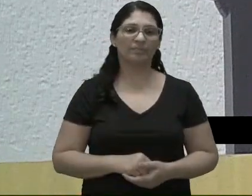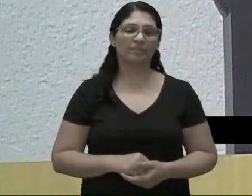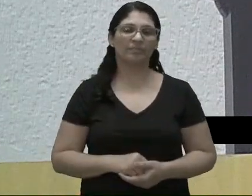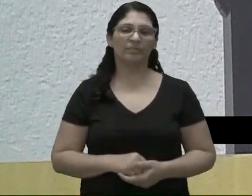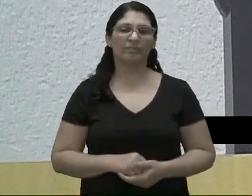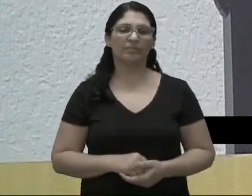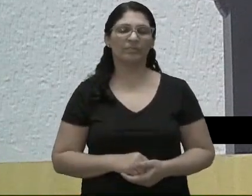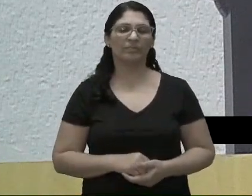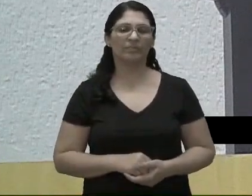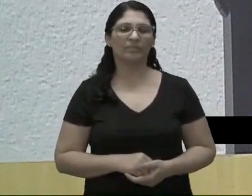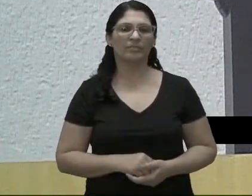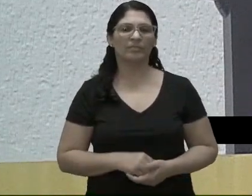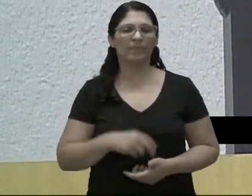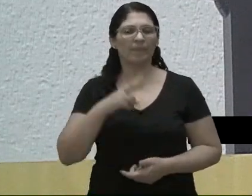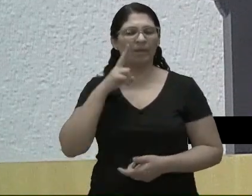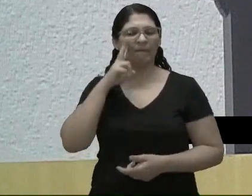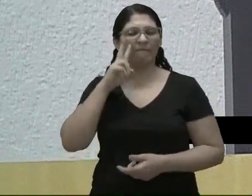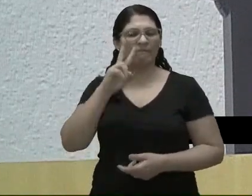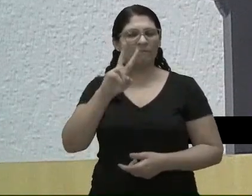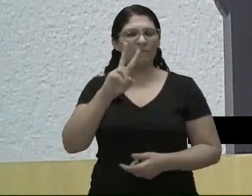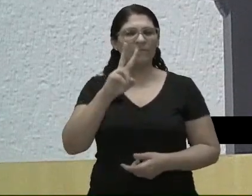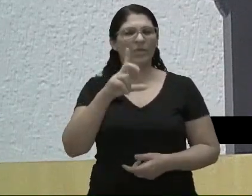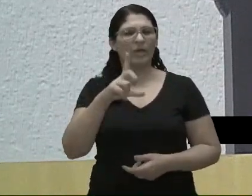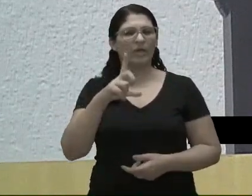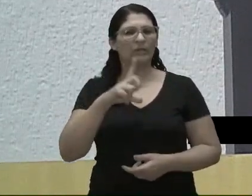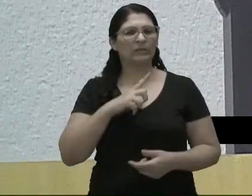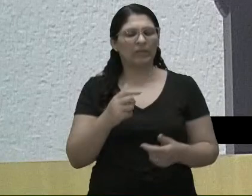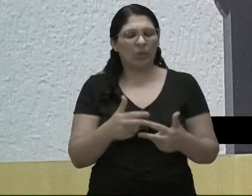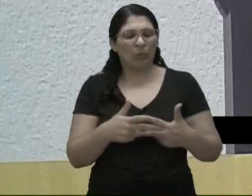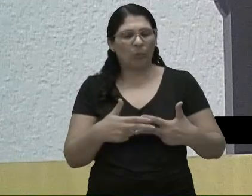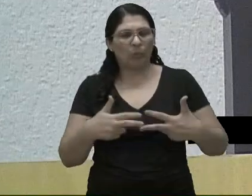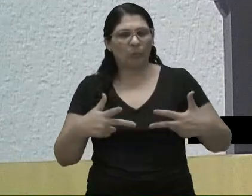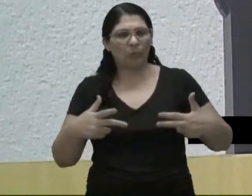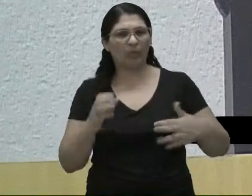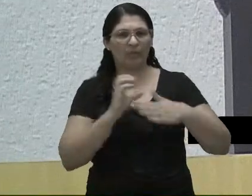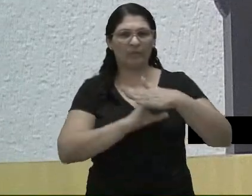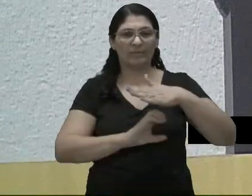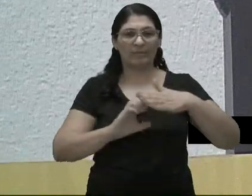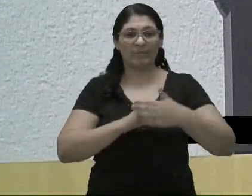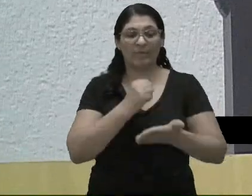E eu vejo aqui uma relação de empresas contratadas via PJ